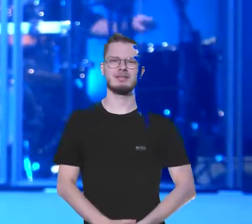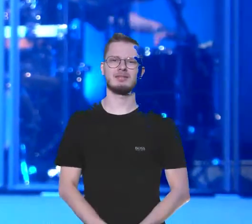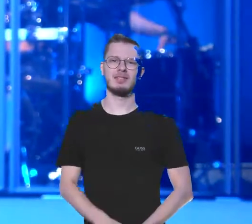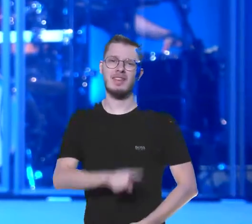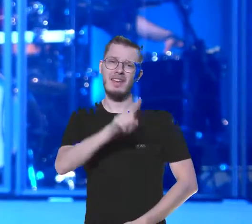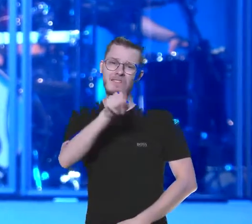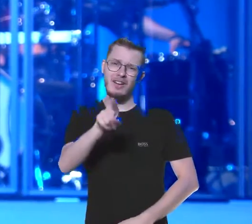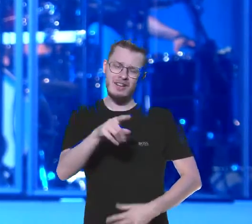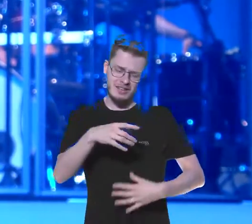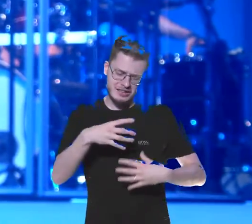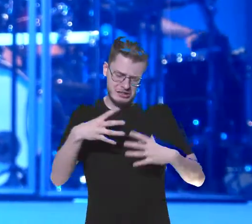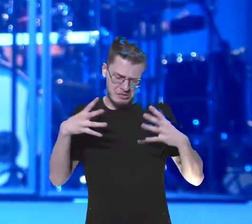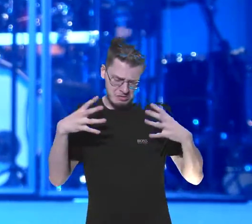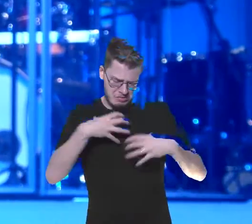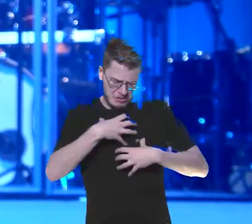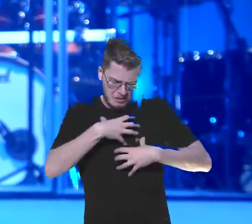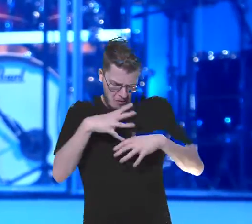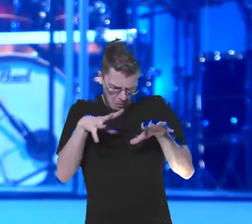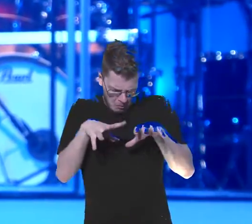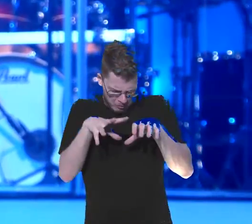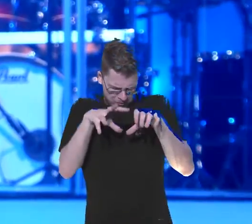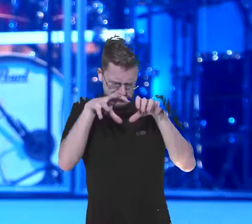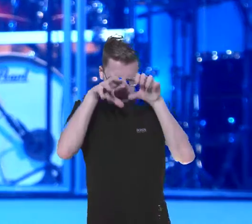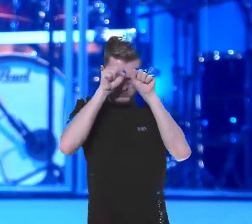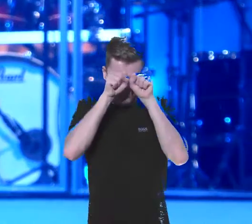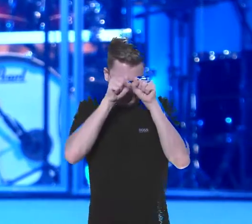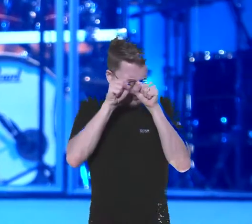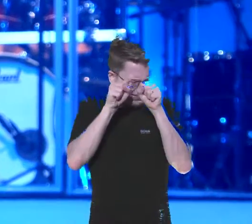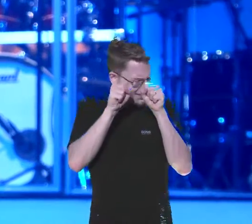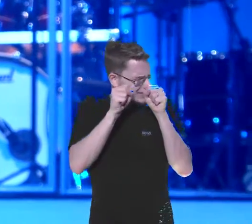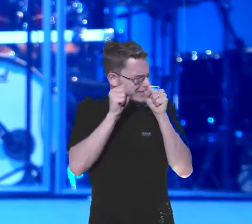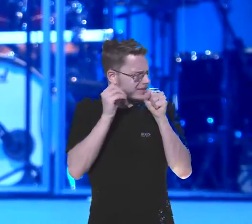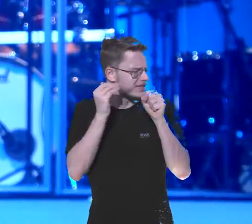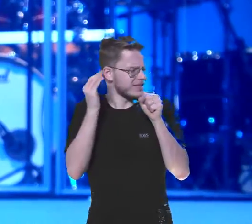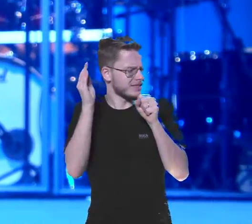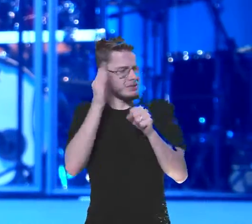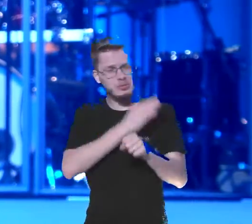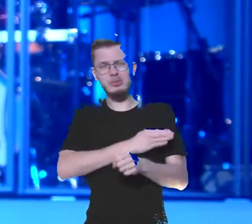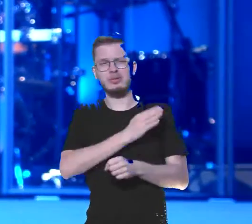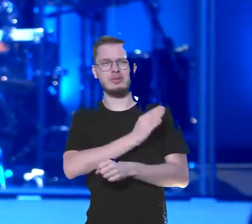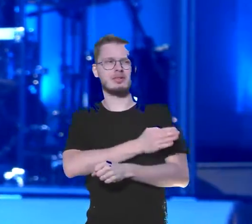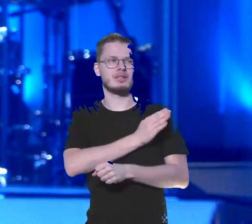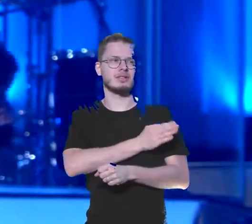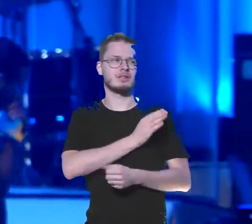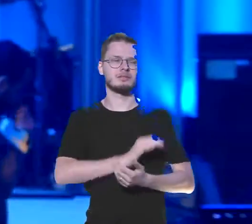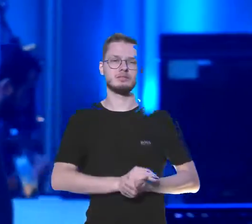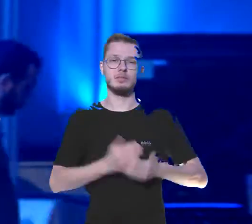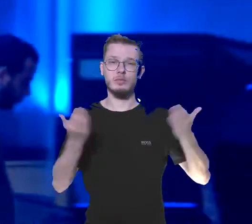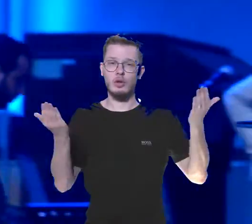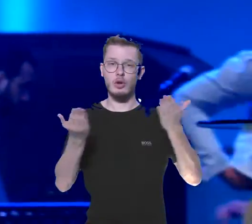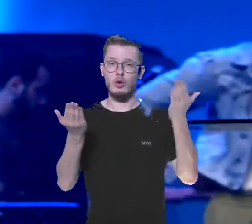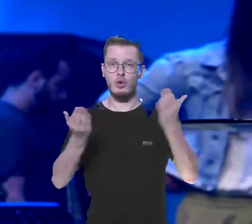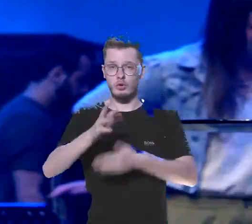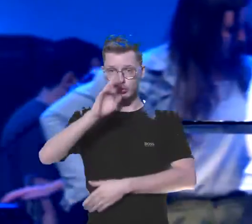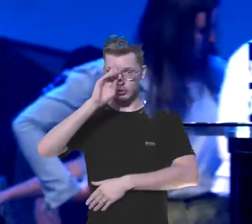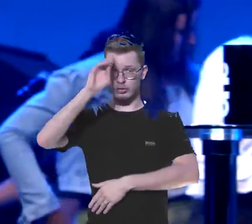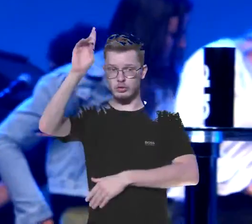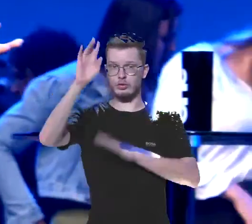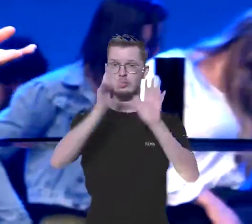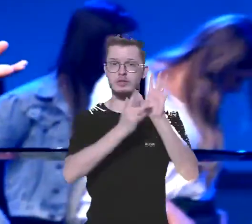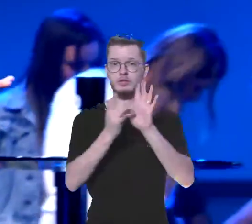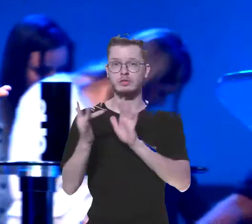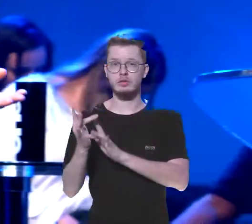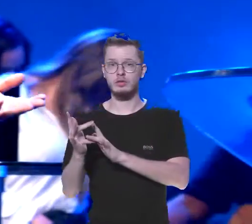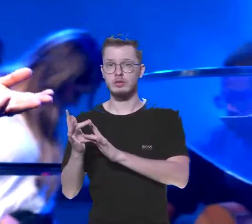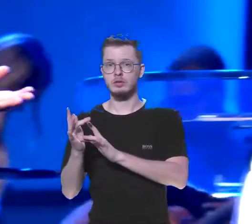isso está ficando escuro, ruim no seu coração. E hoje o Senhor Jesus está olhando nos teus olhos,